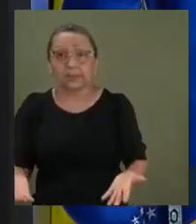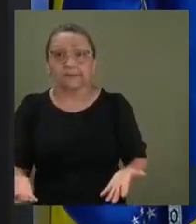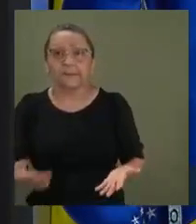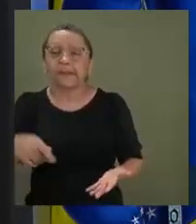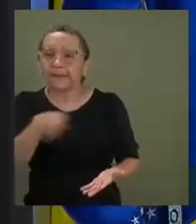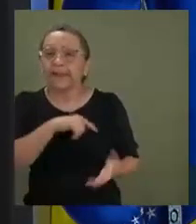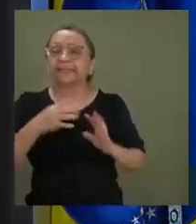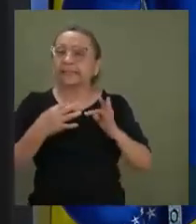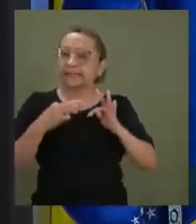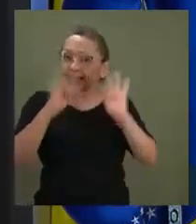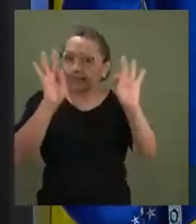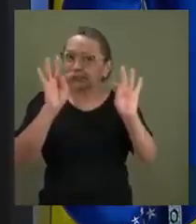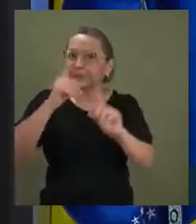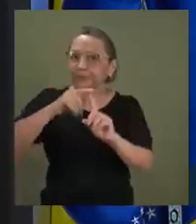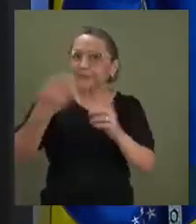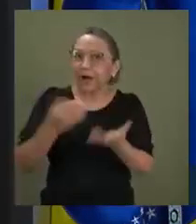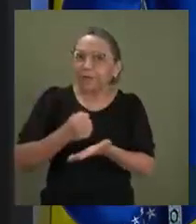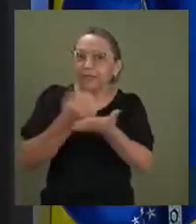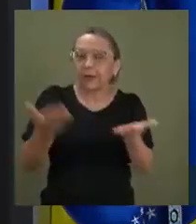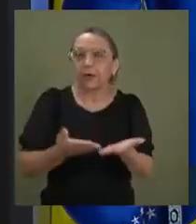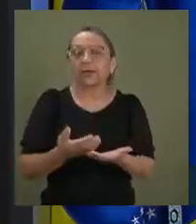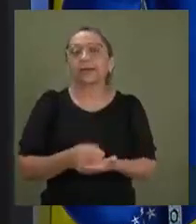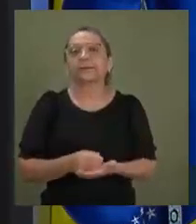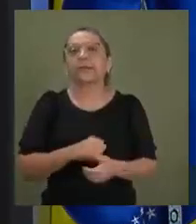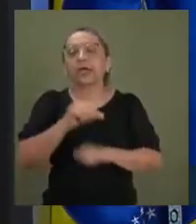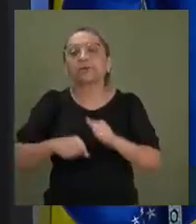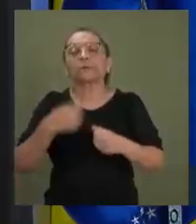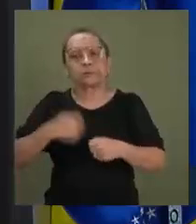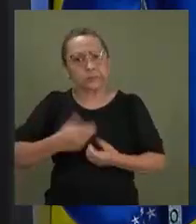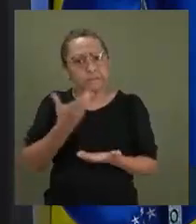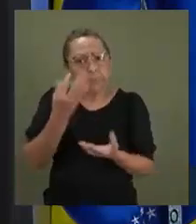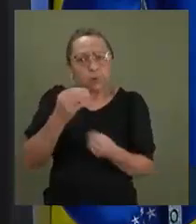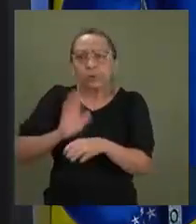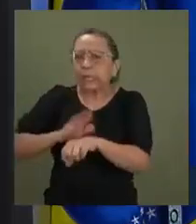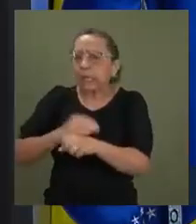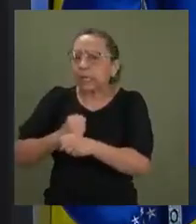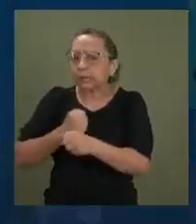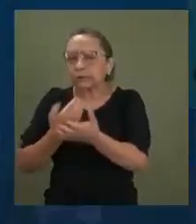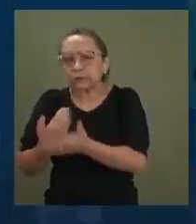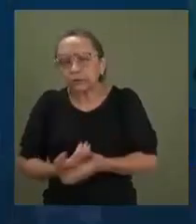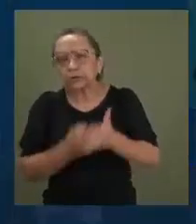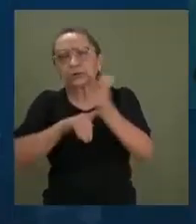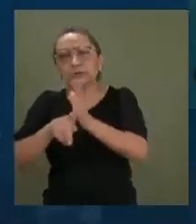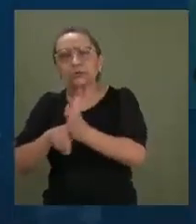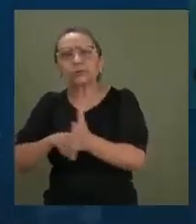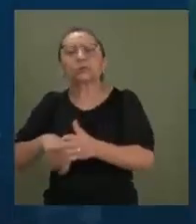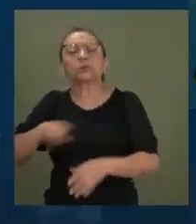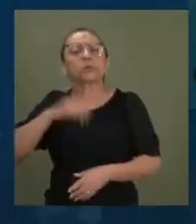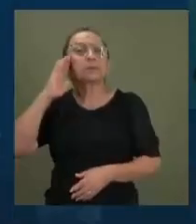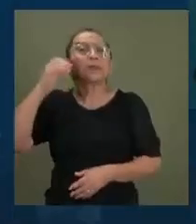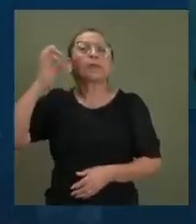essa tecnologia é nova e precisa de vários estudos, vários anos para poder ver. Então, temos que entender o que